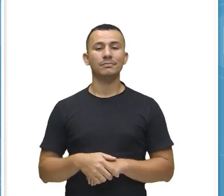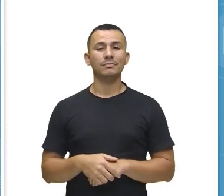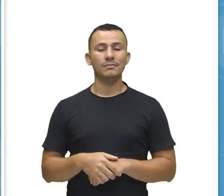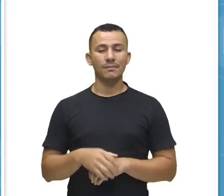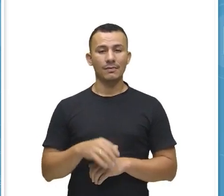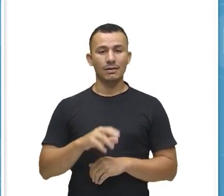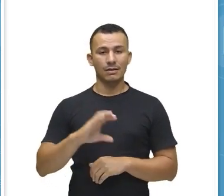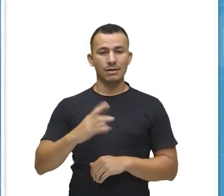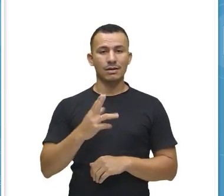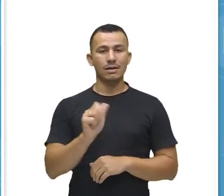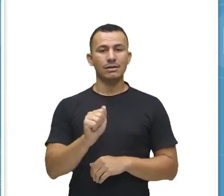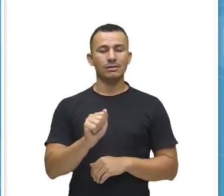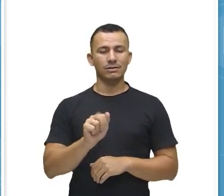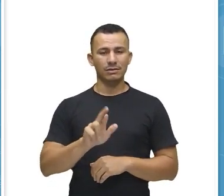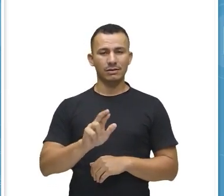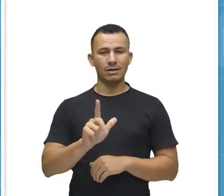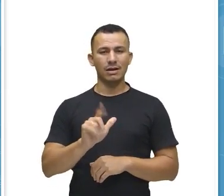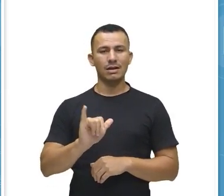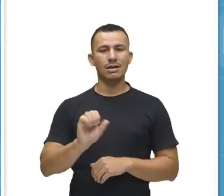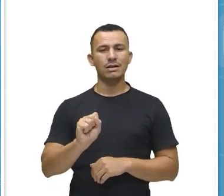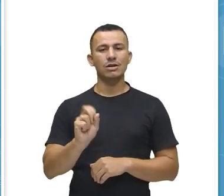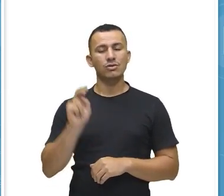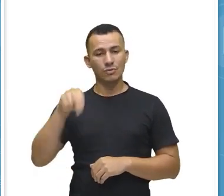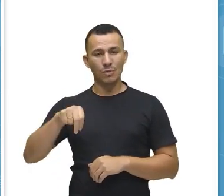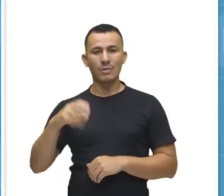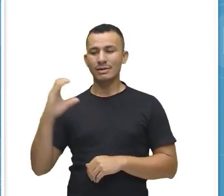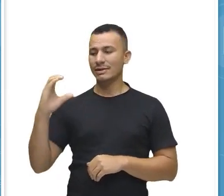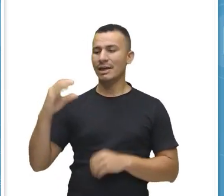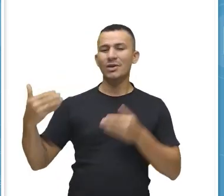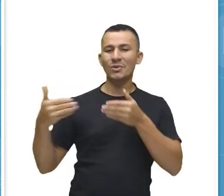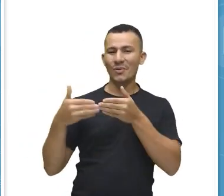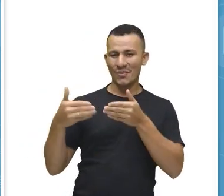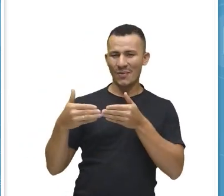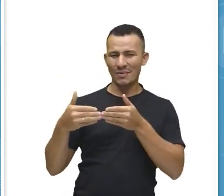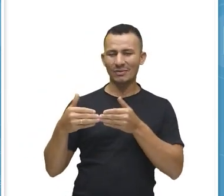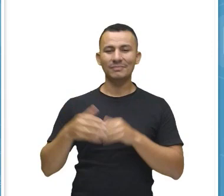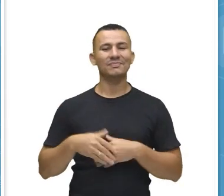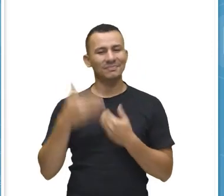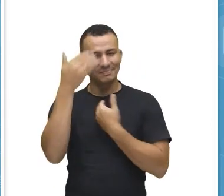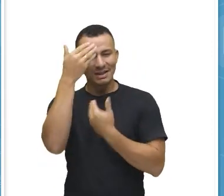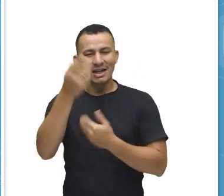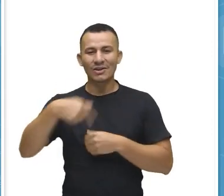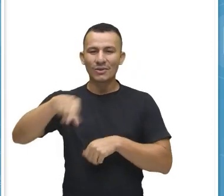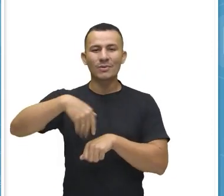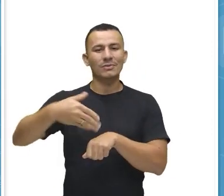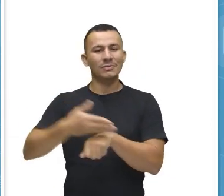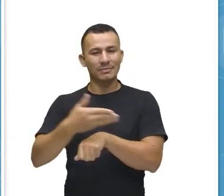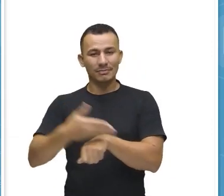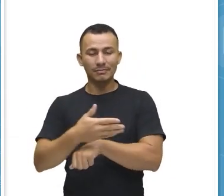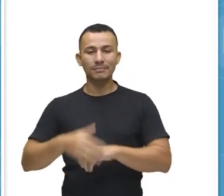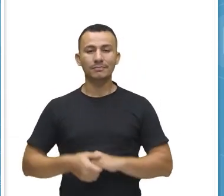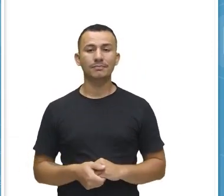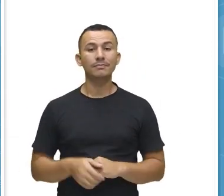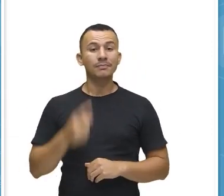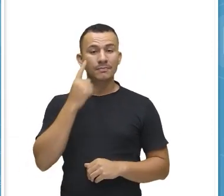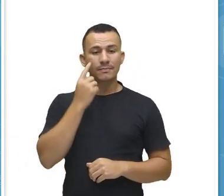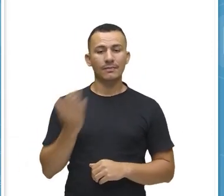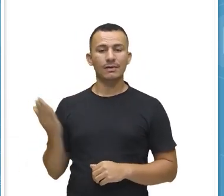disse o Charlisson. Que bacana então, gente. Obrigado pela participação. Vamos à questão então? Olha aí então a